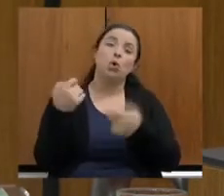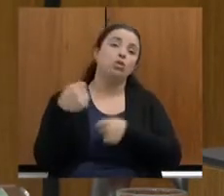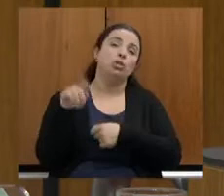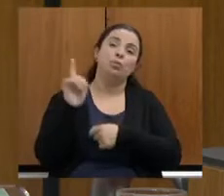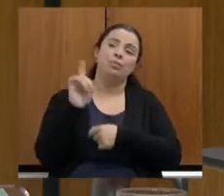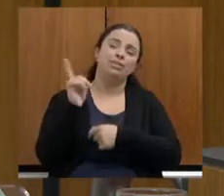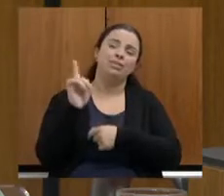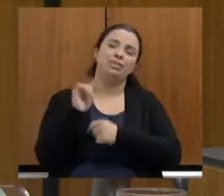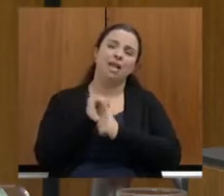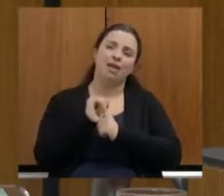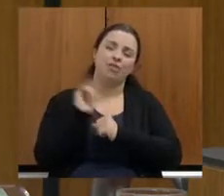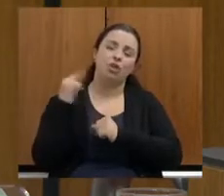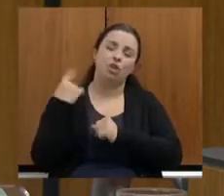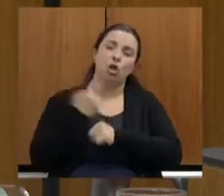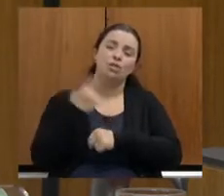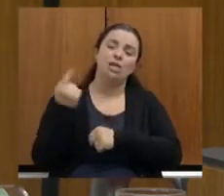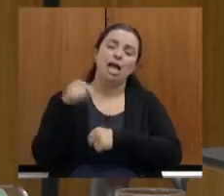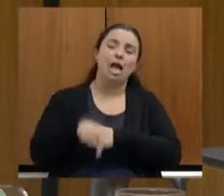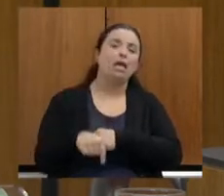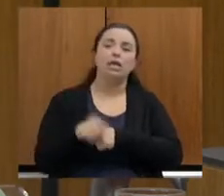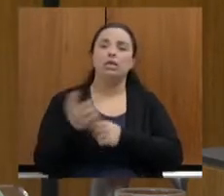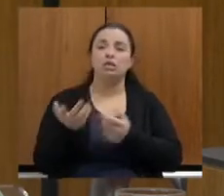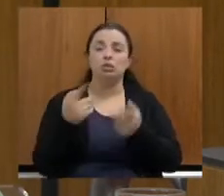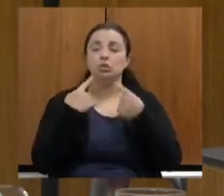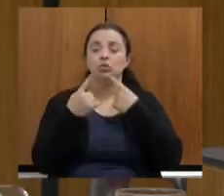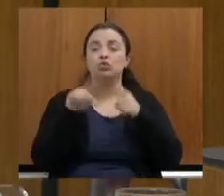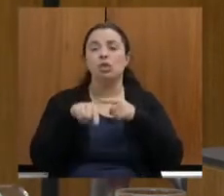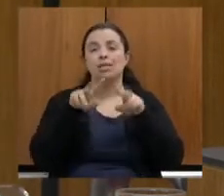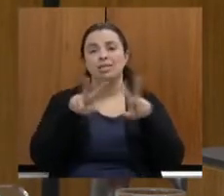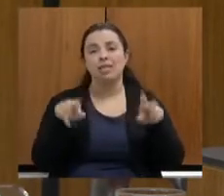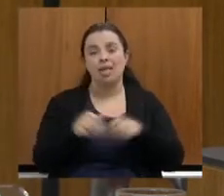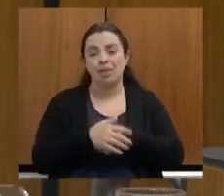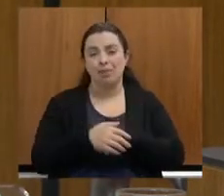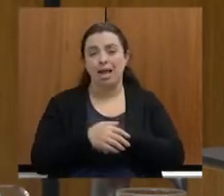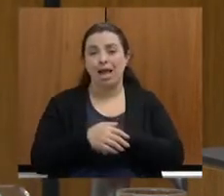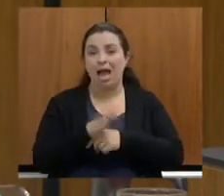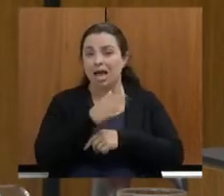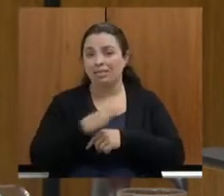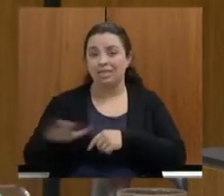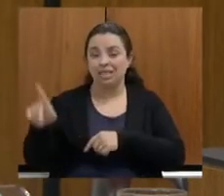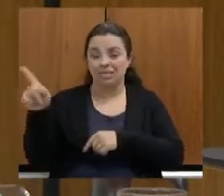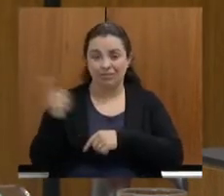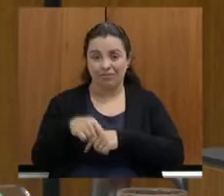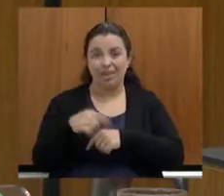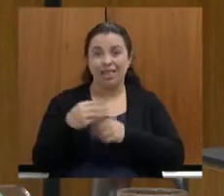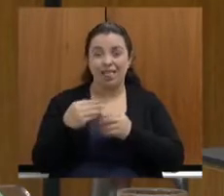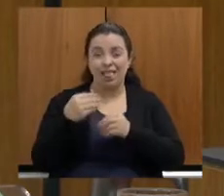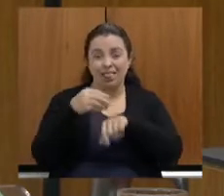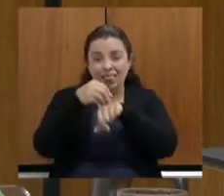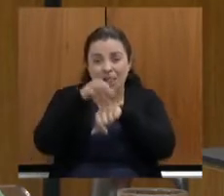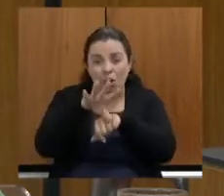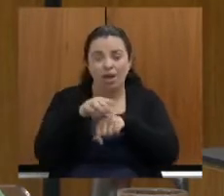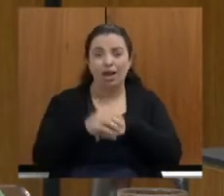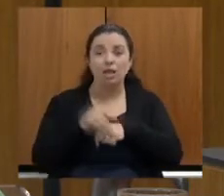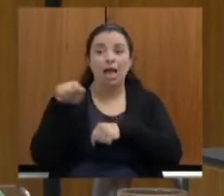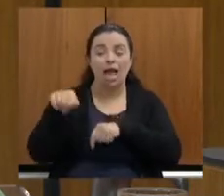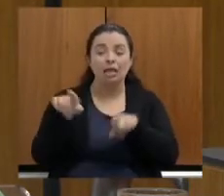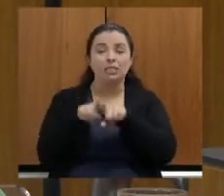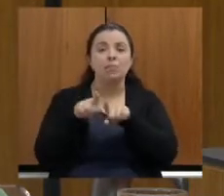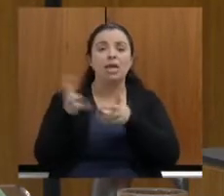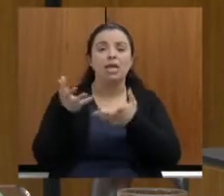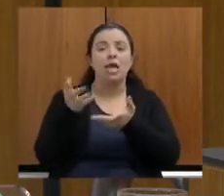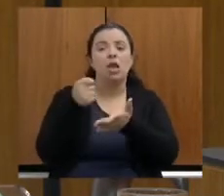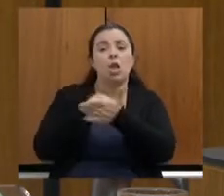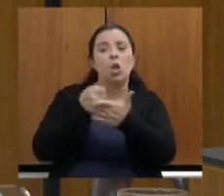estar aqui as crianças da escola trazer um recado elas querem ser ouvidas elas são lutando pela Serra também